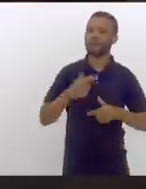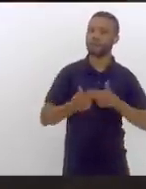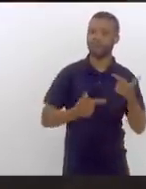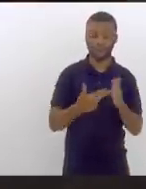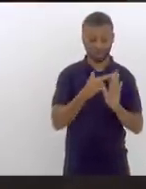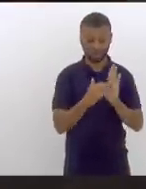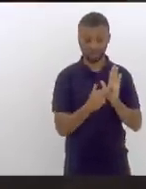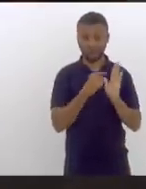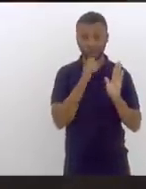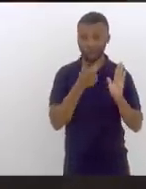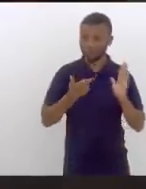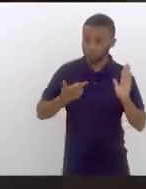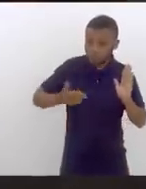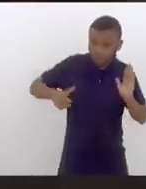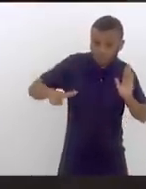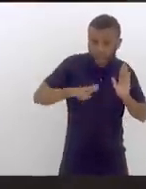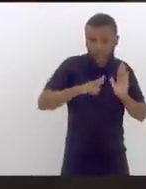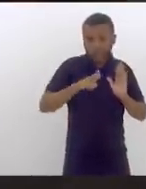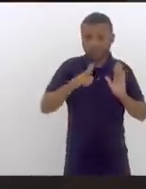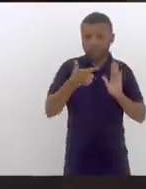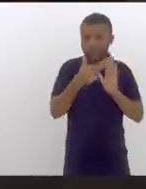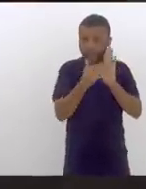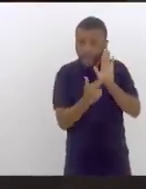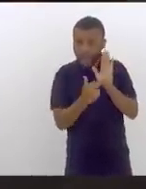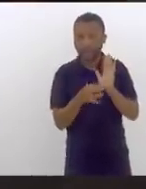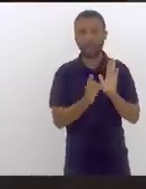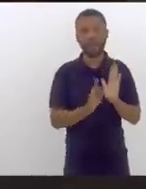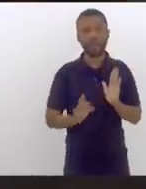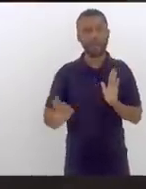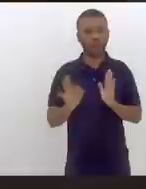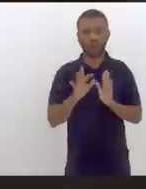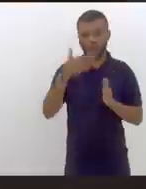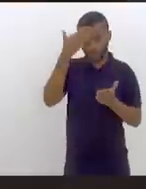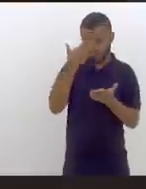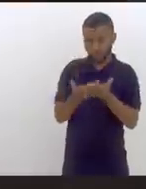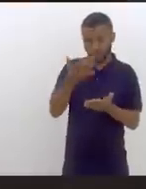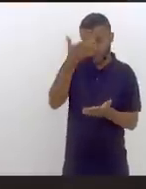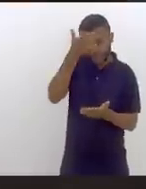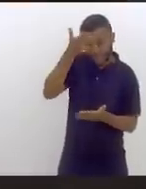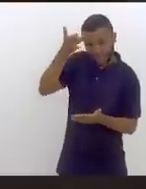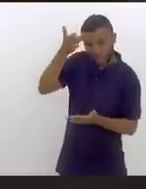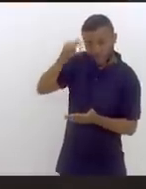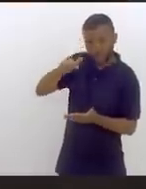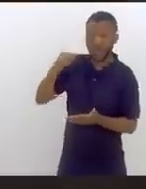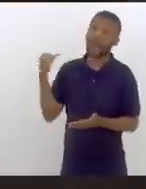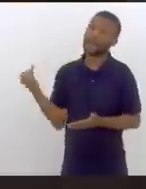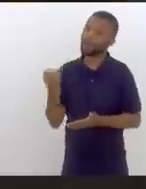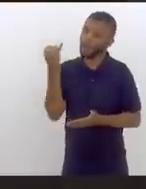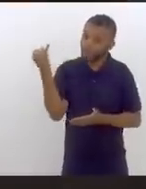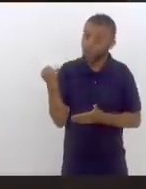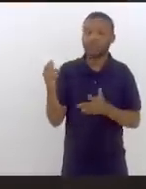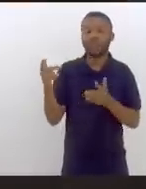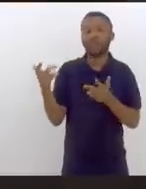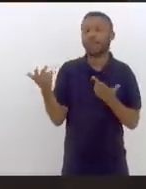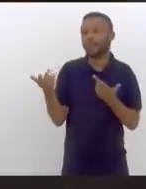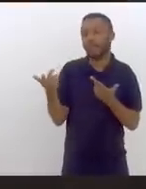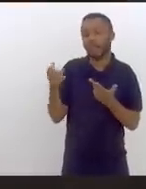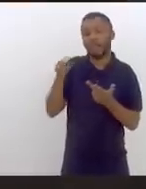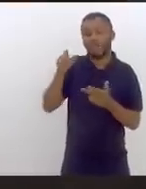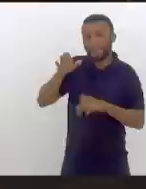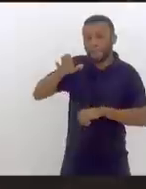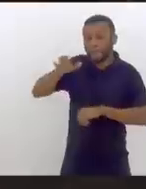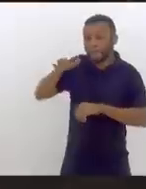para isso entendeu não teve critério para isso então acho que a saúde mental ela importa tanto quanto qualquer outra coisa